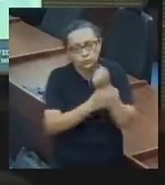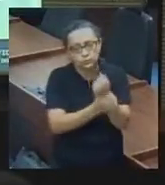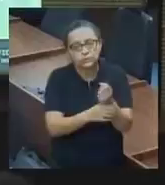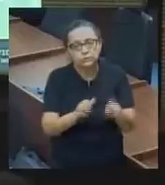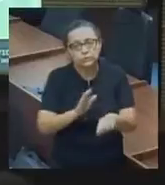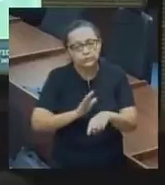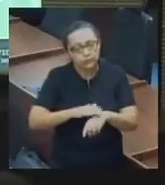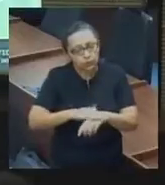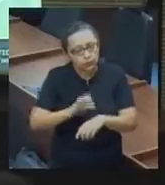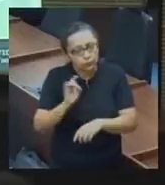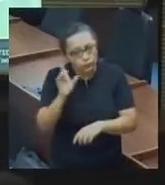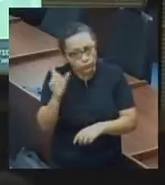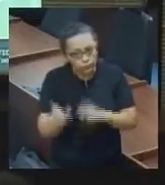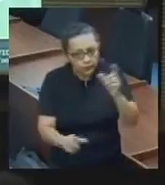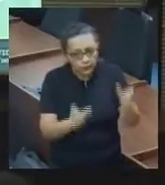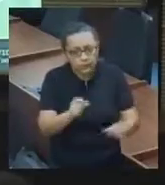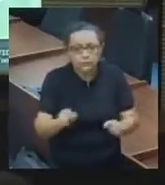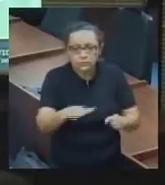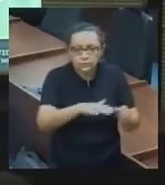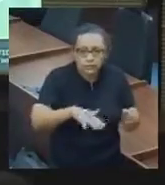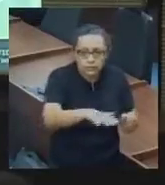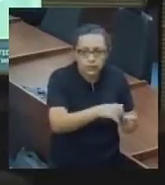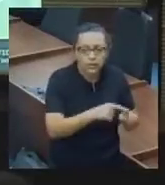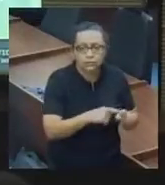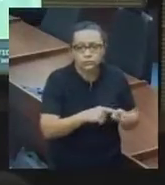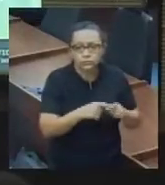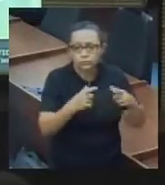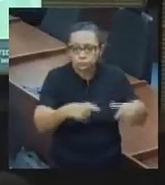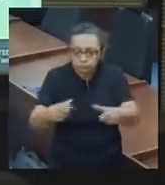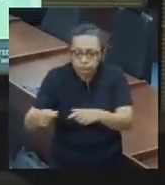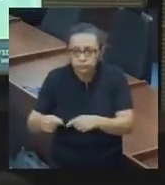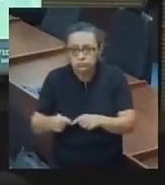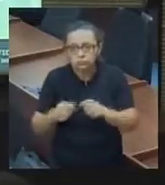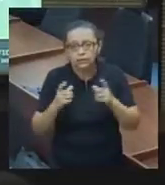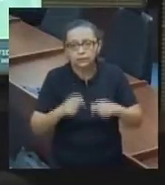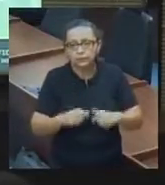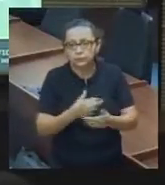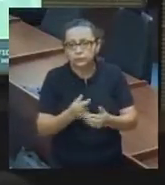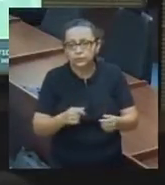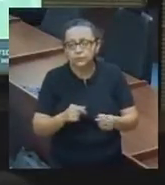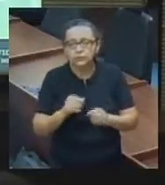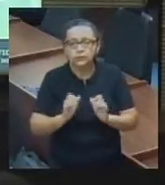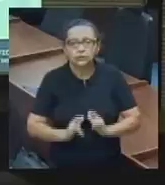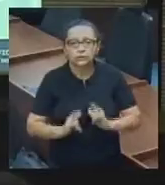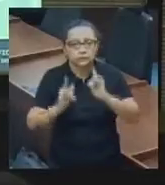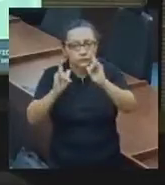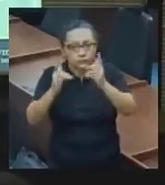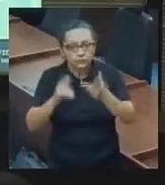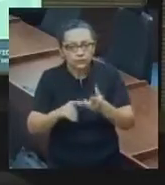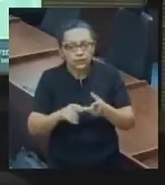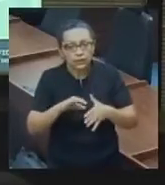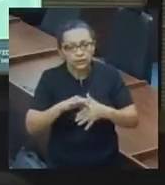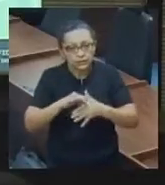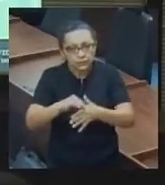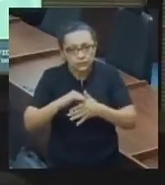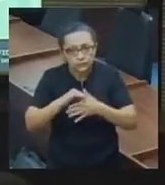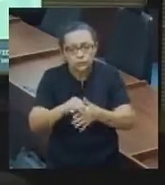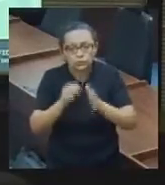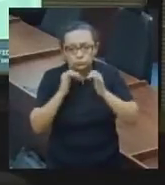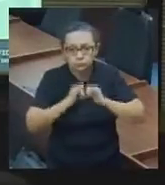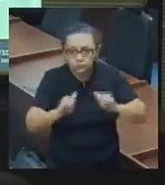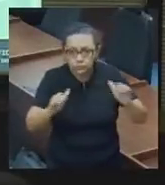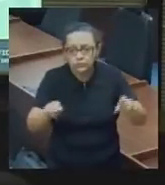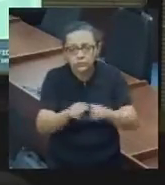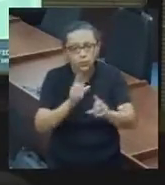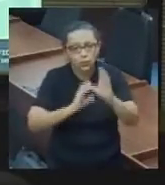autonomia de espaços mobiliários e equipamentos urbanos edificações transportes informação e